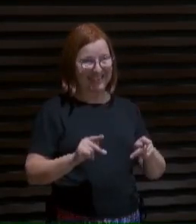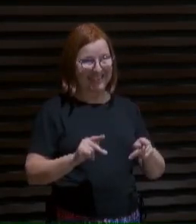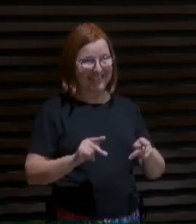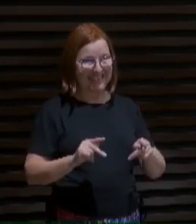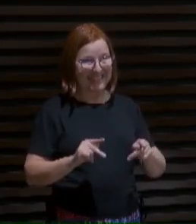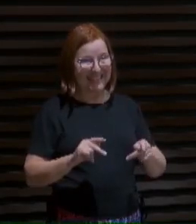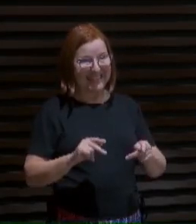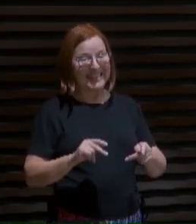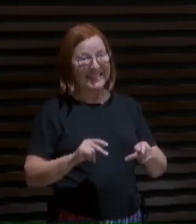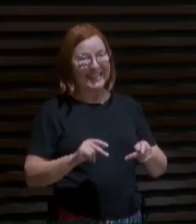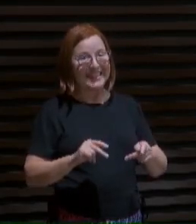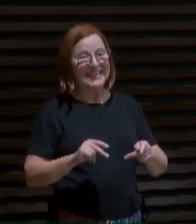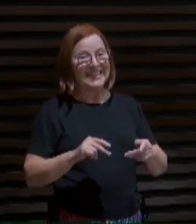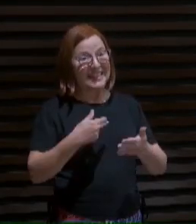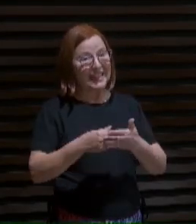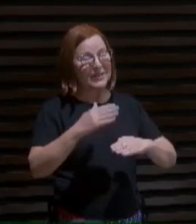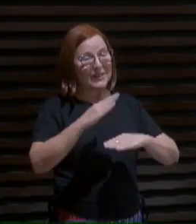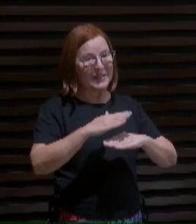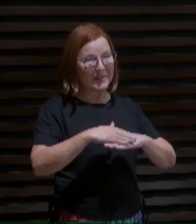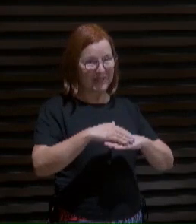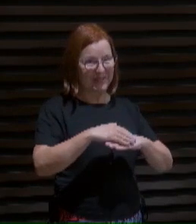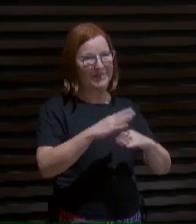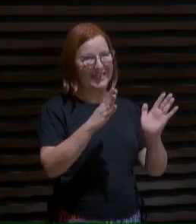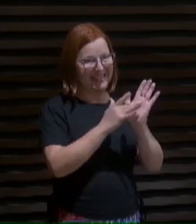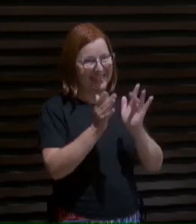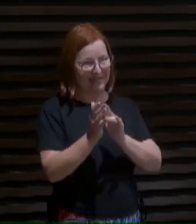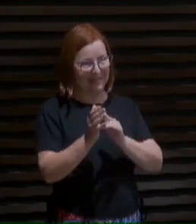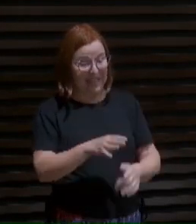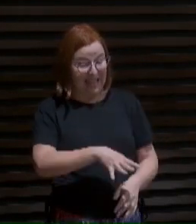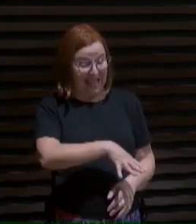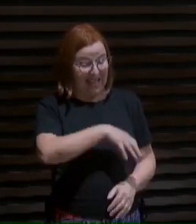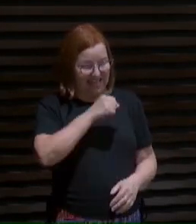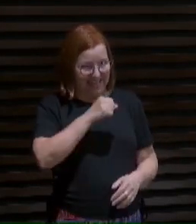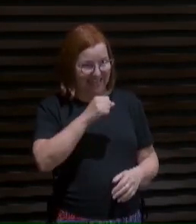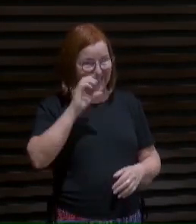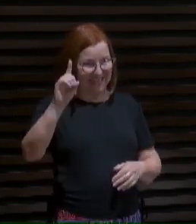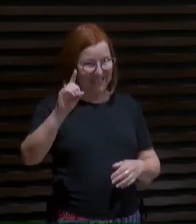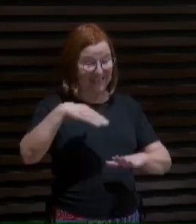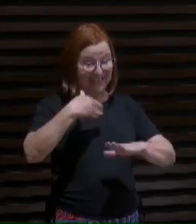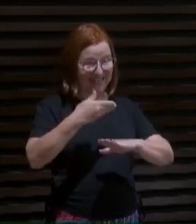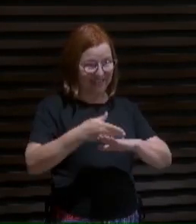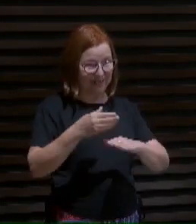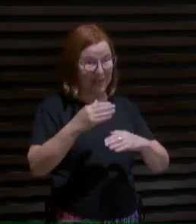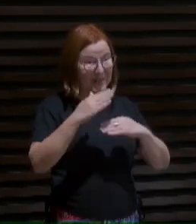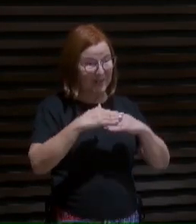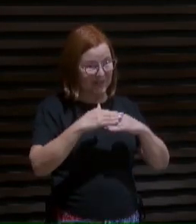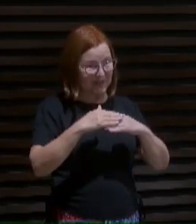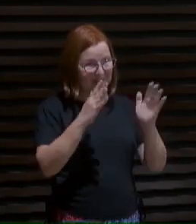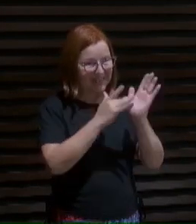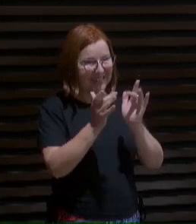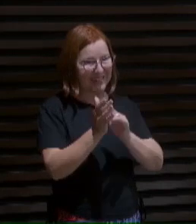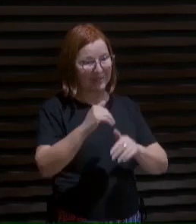ele. A ira de Deus caiu sobre Jesus Cristo no Calvário.